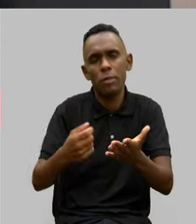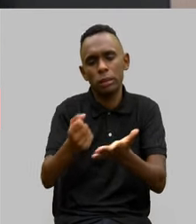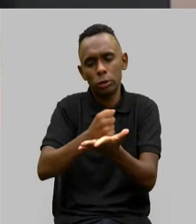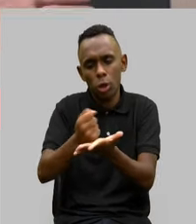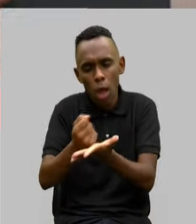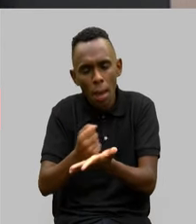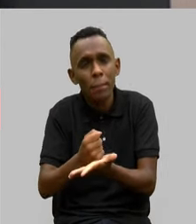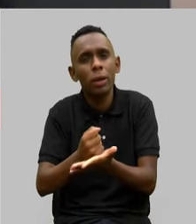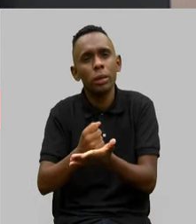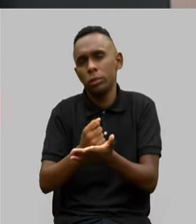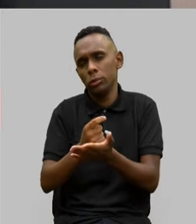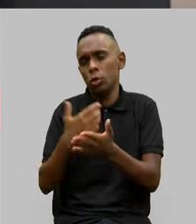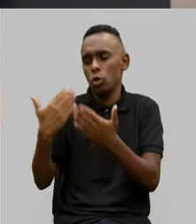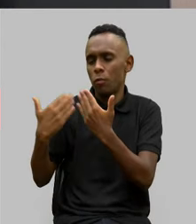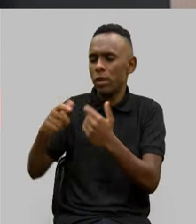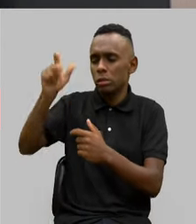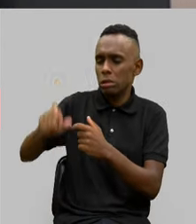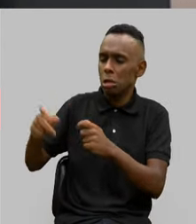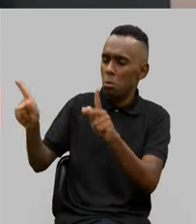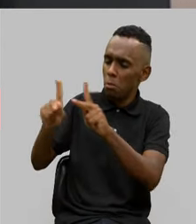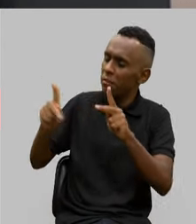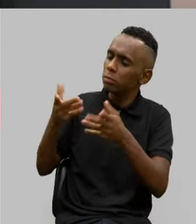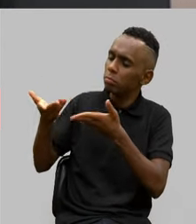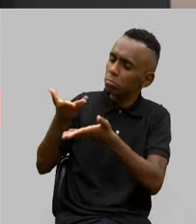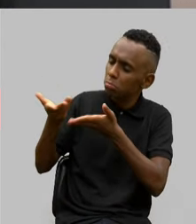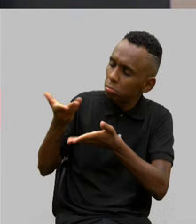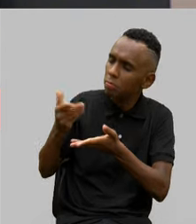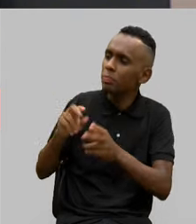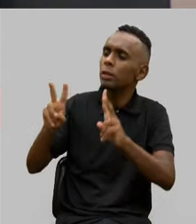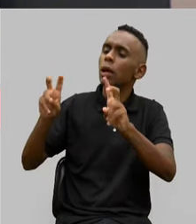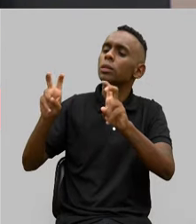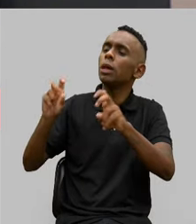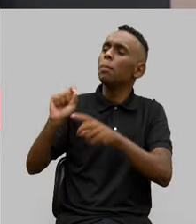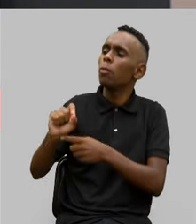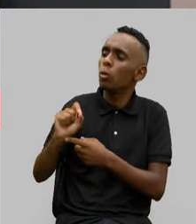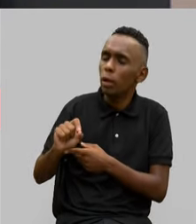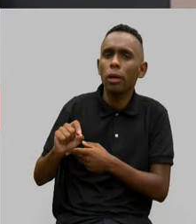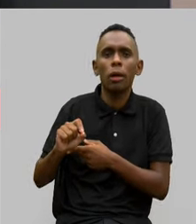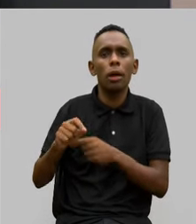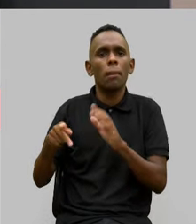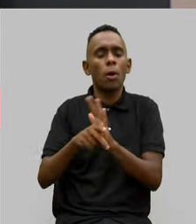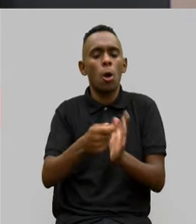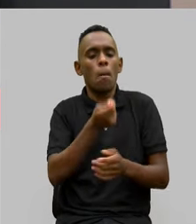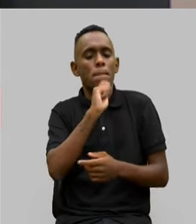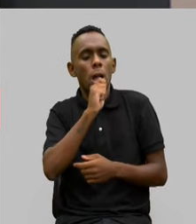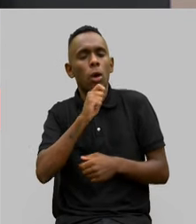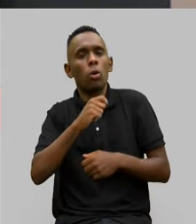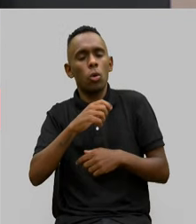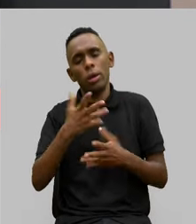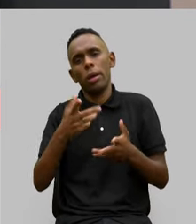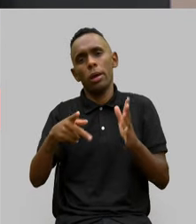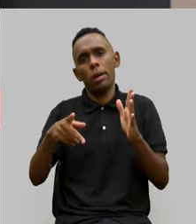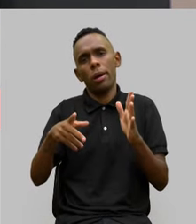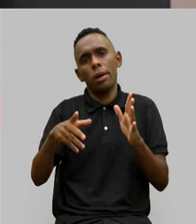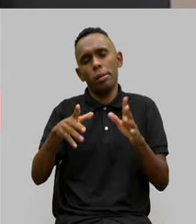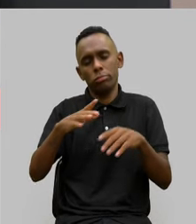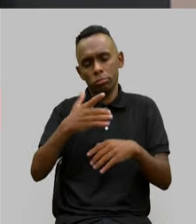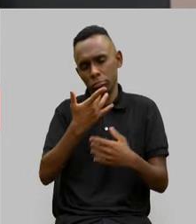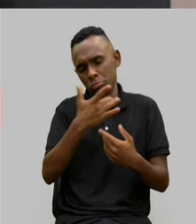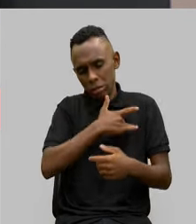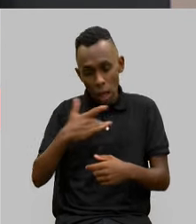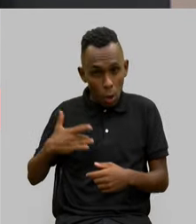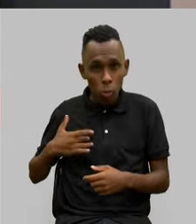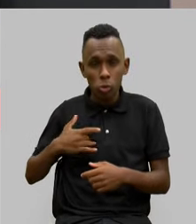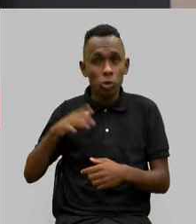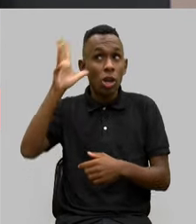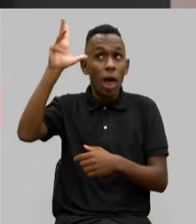tava conversando com o professor ali agora sobre a maconha medicinal africana que eles identificaram ano passado